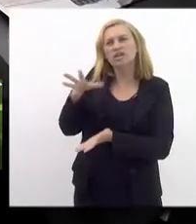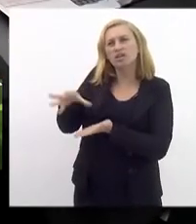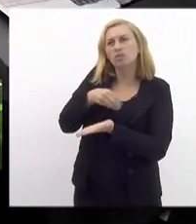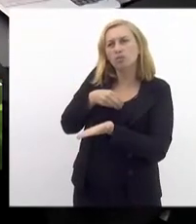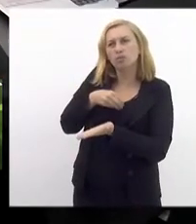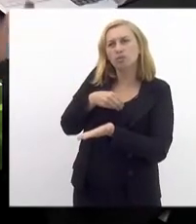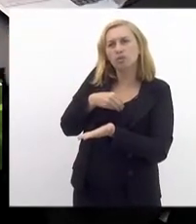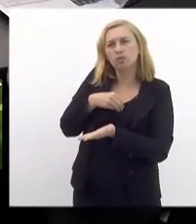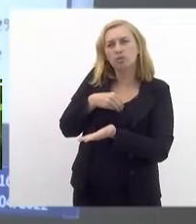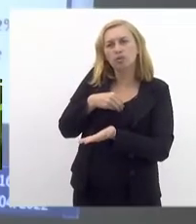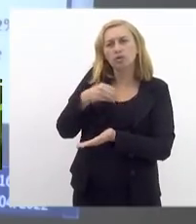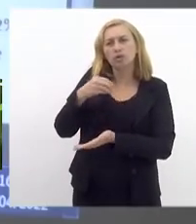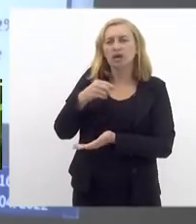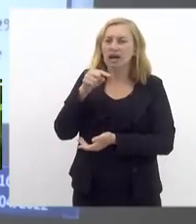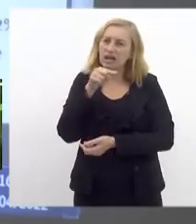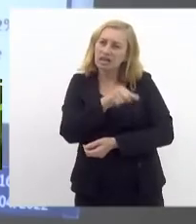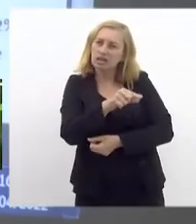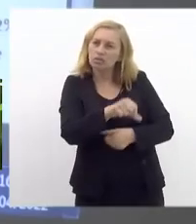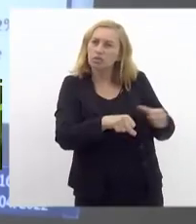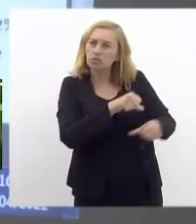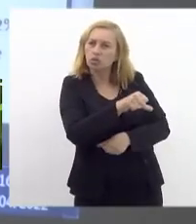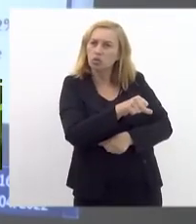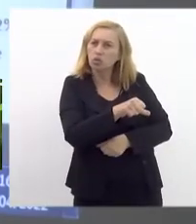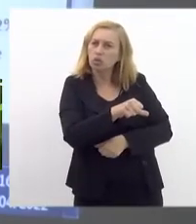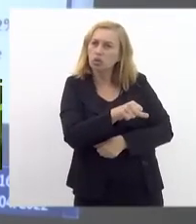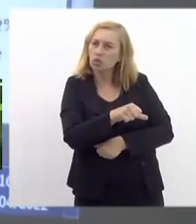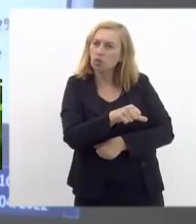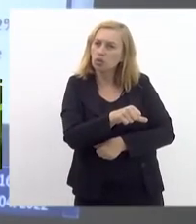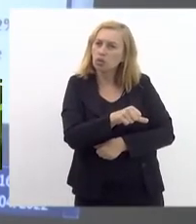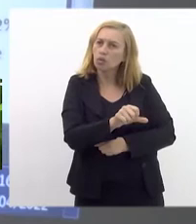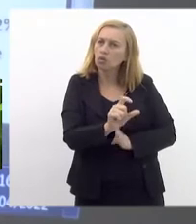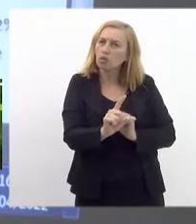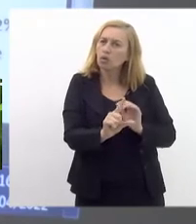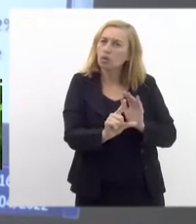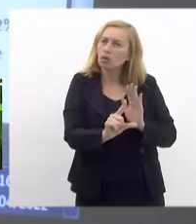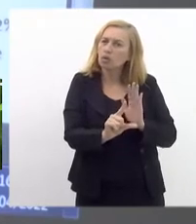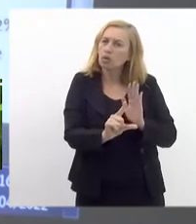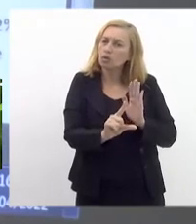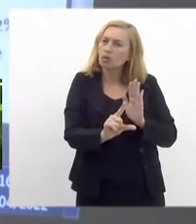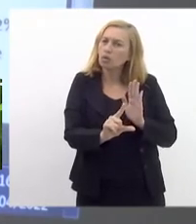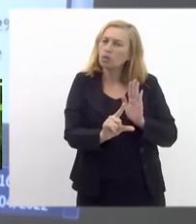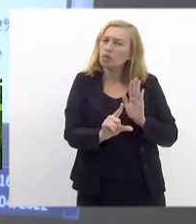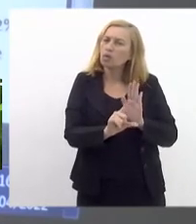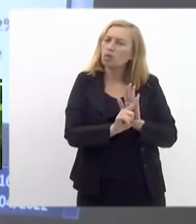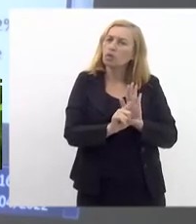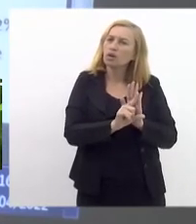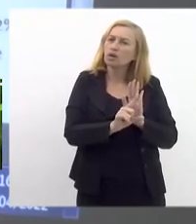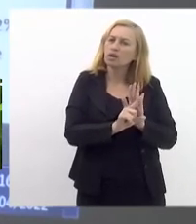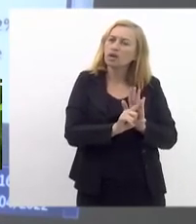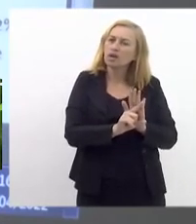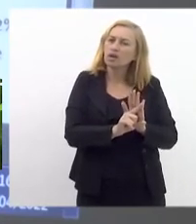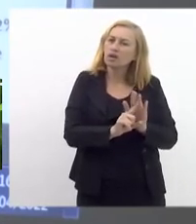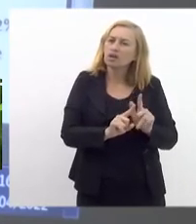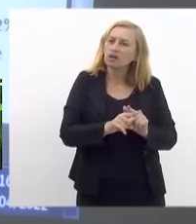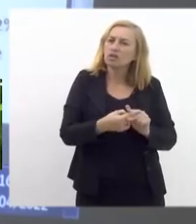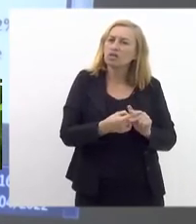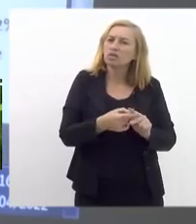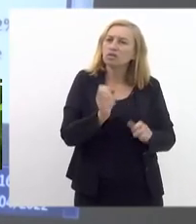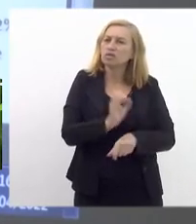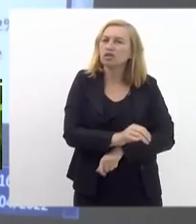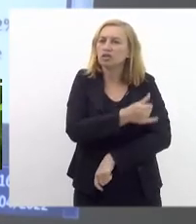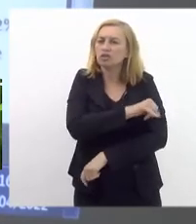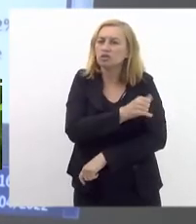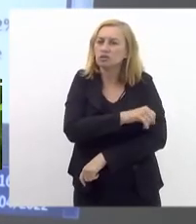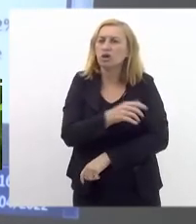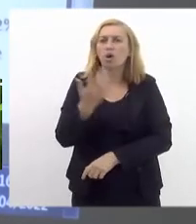FAPESP. Aqui mudou. Então, mudou para uma legislação, uma PEC que alterou a Constituição do Estado do Rio de Janeiro nesse aspecto, que eu